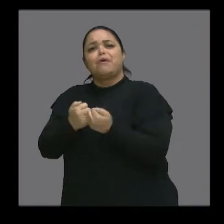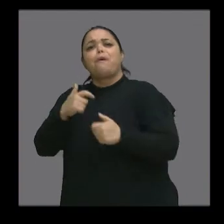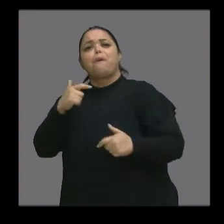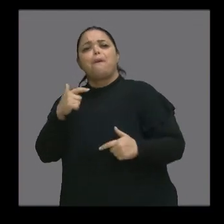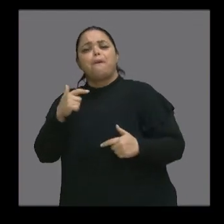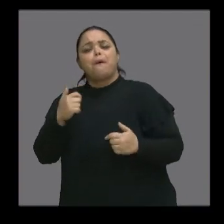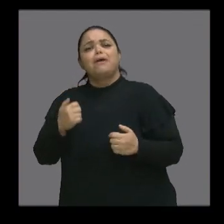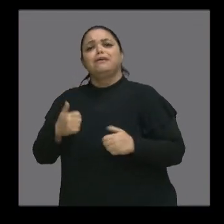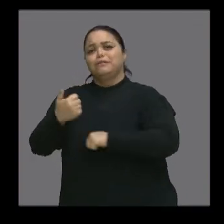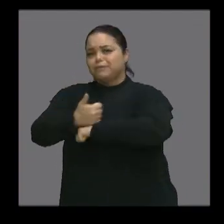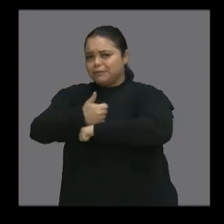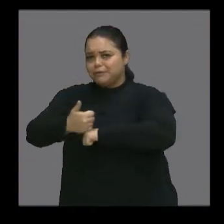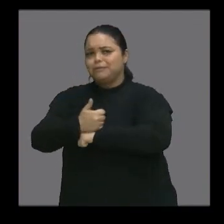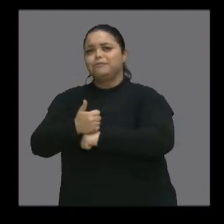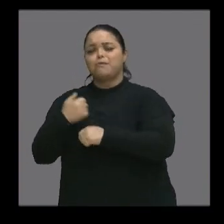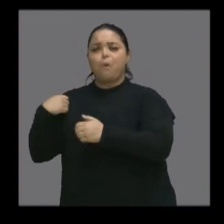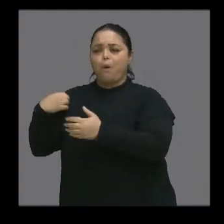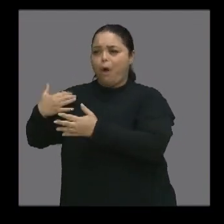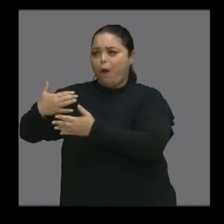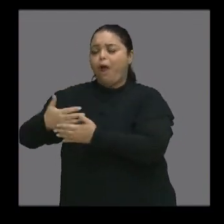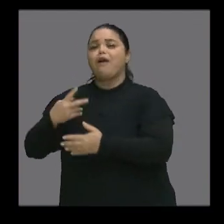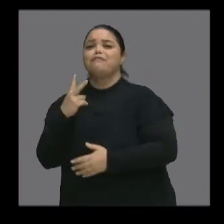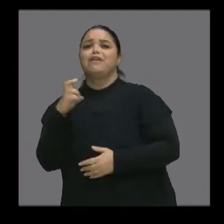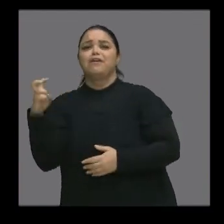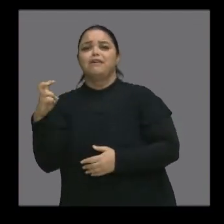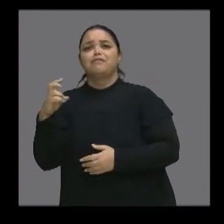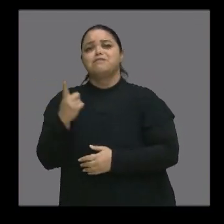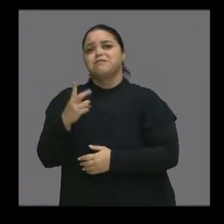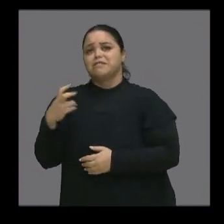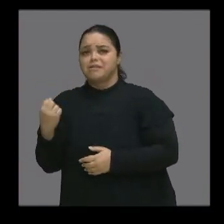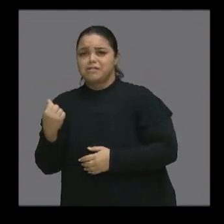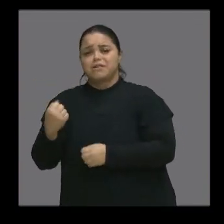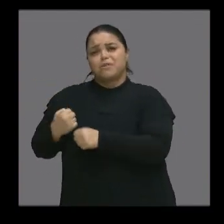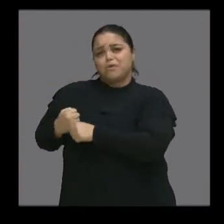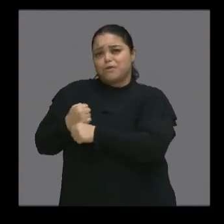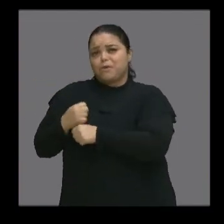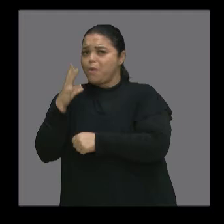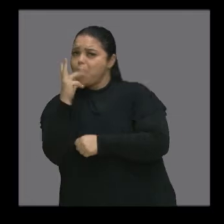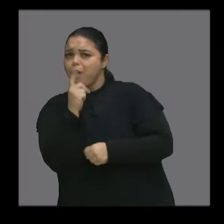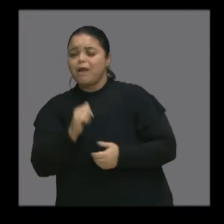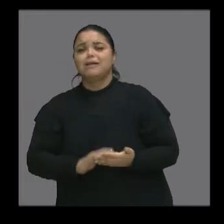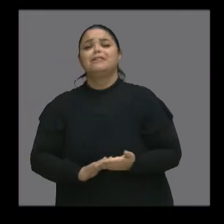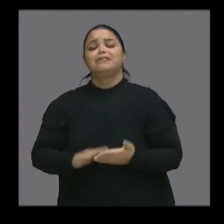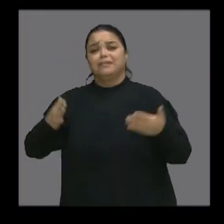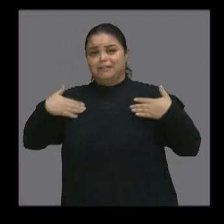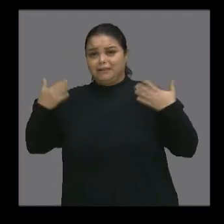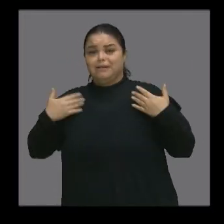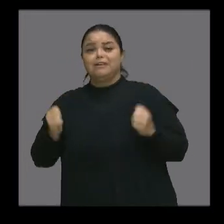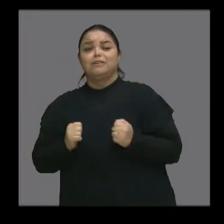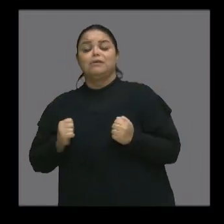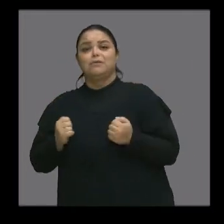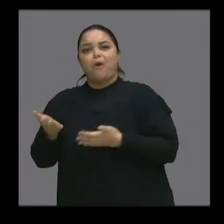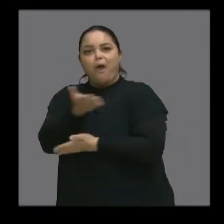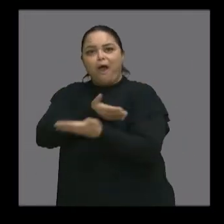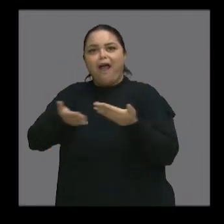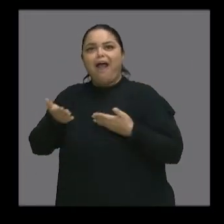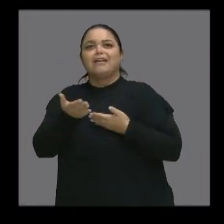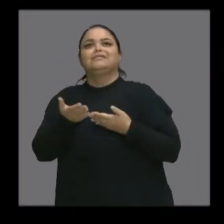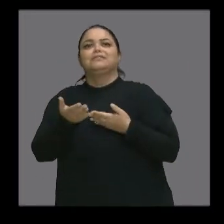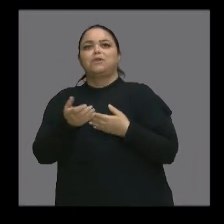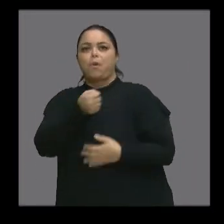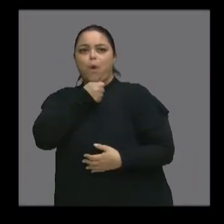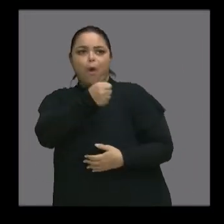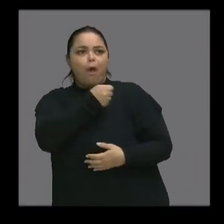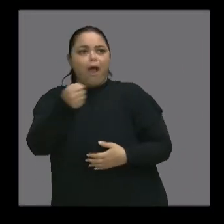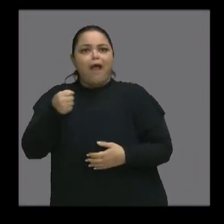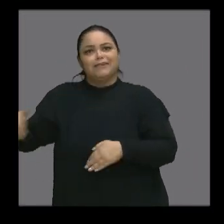profissão e que ao longo dos últimos 25, 26 anos eu tive a alegria de poder compartilhar de reportagens pelas